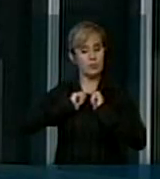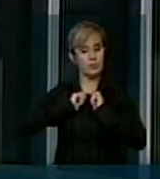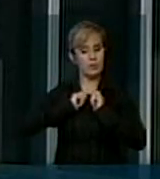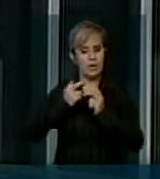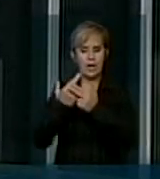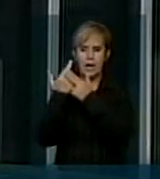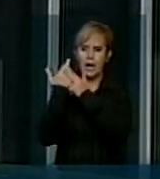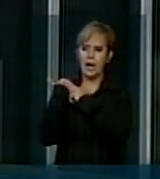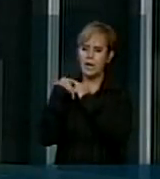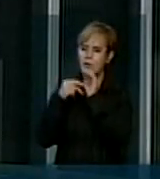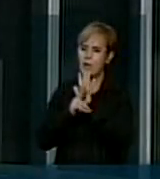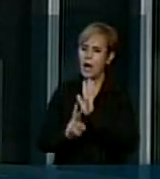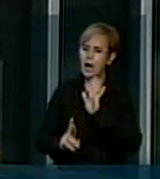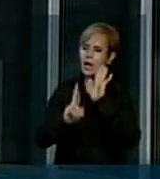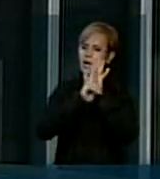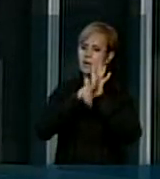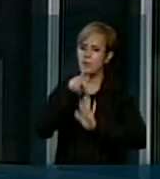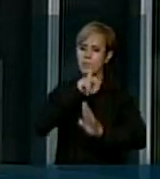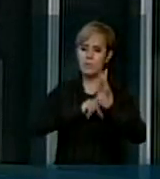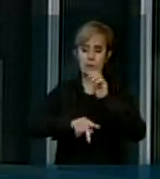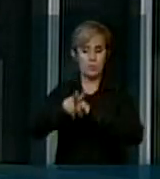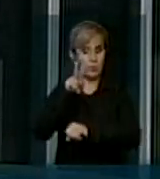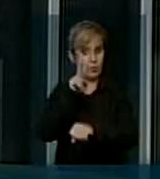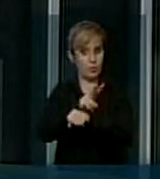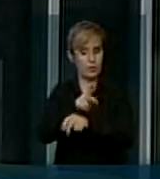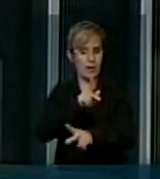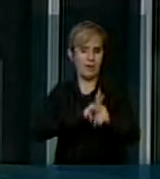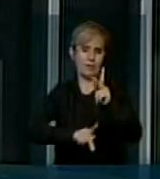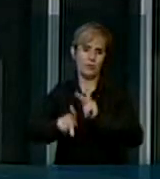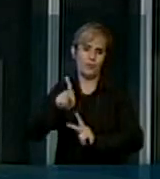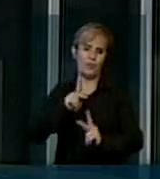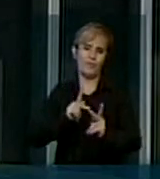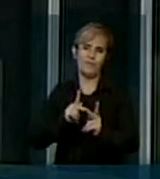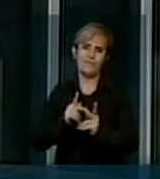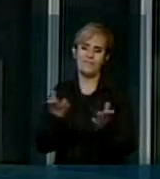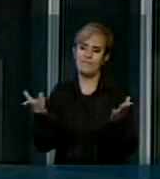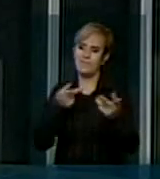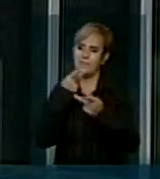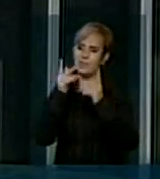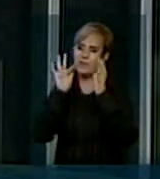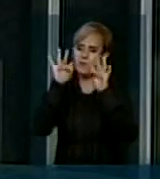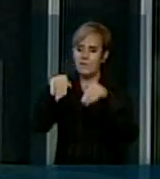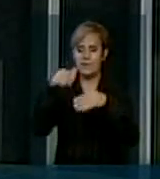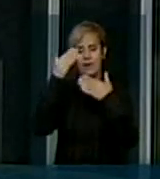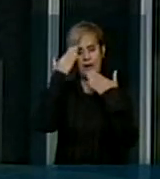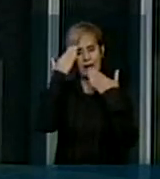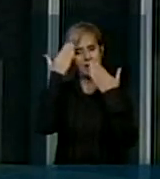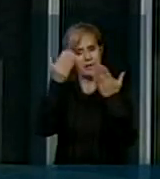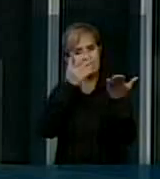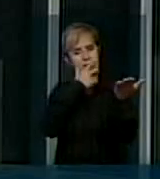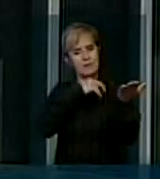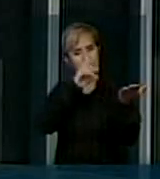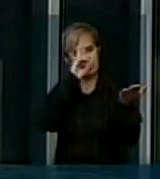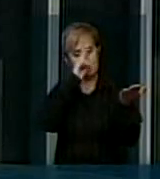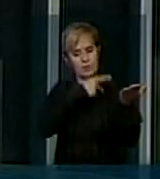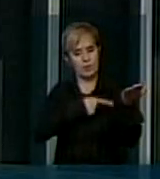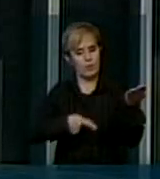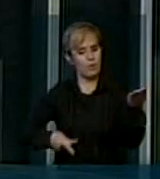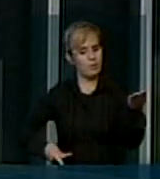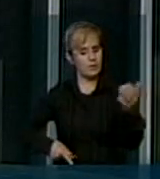estar, para a defenderem. Eu finalizo agradecendo, senhor presidente, por